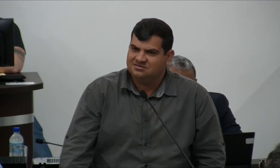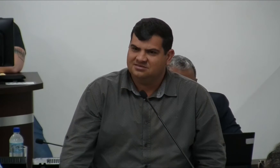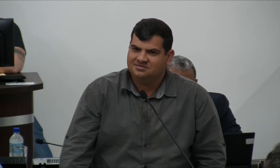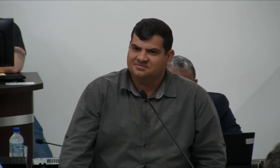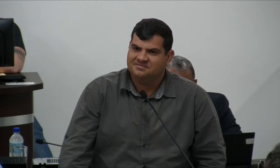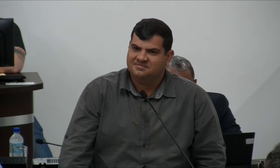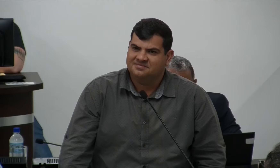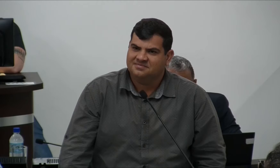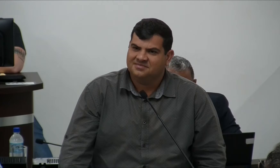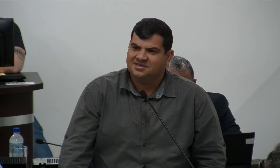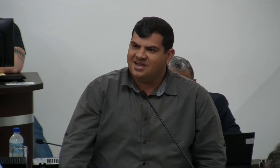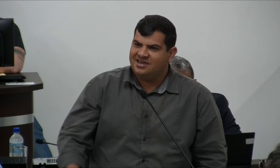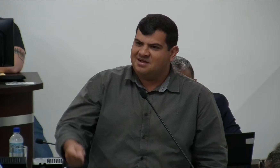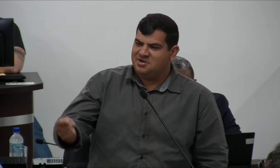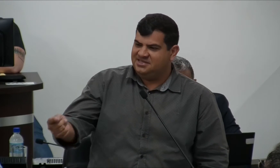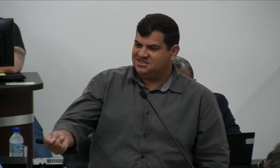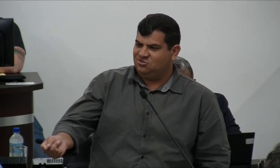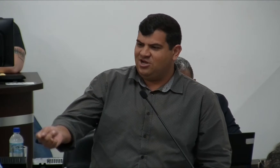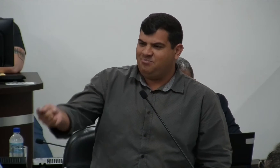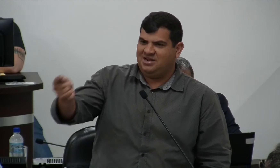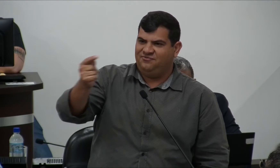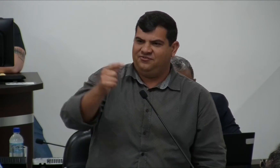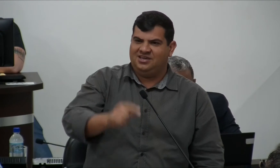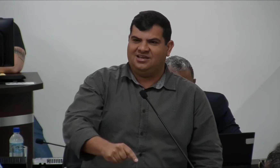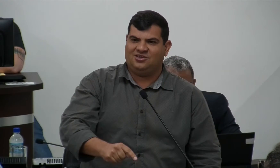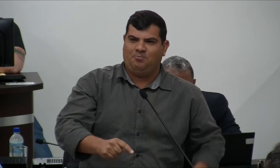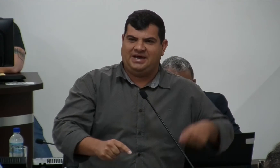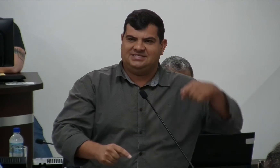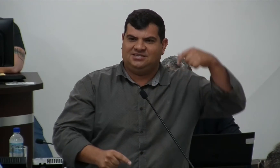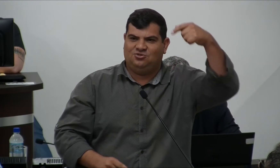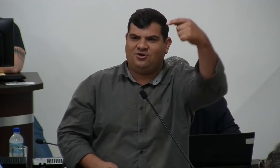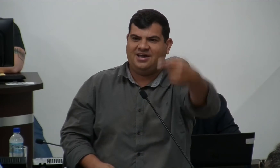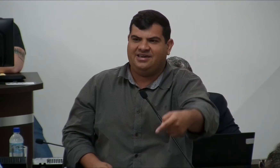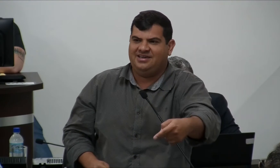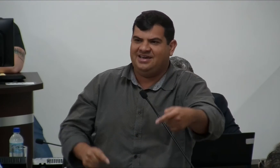exames. E aí a mãe se dói pela filha, que o